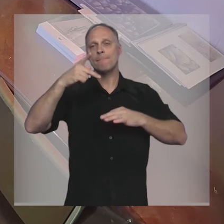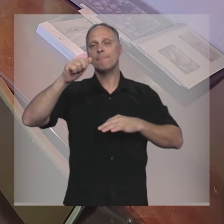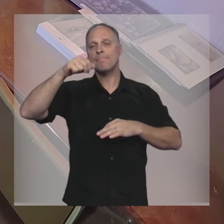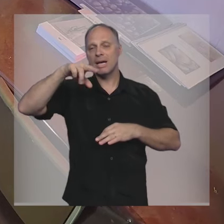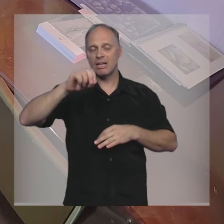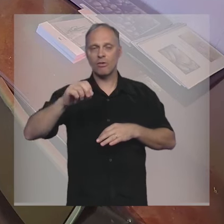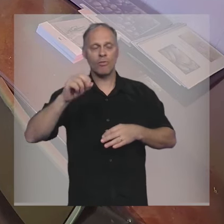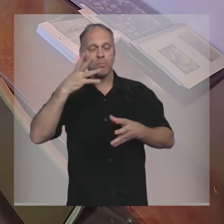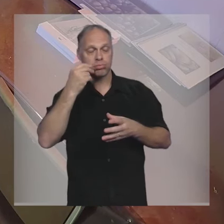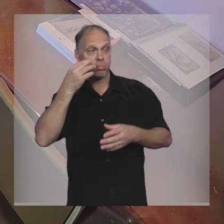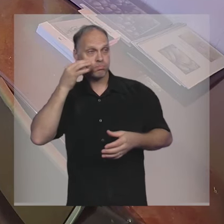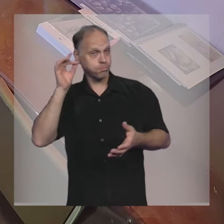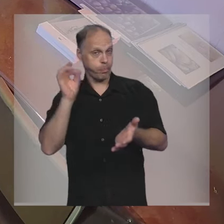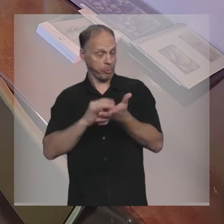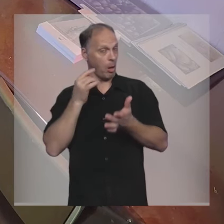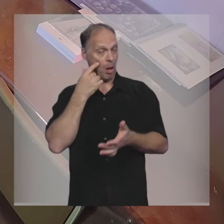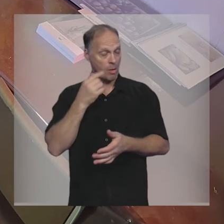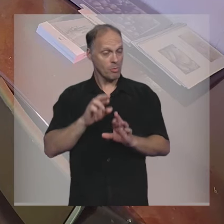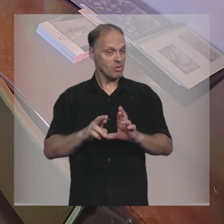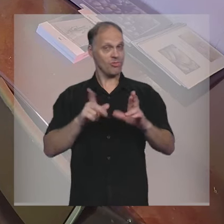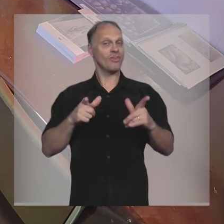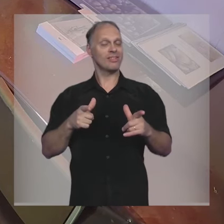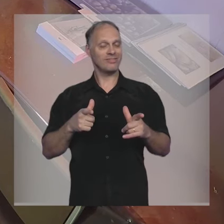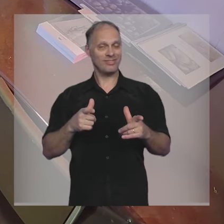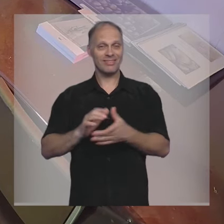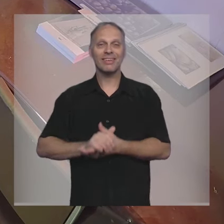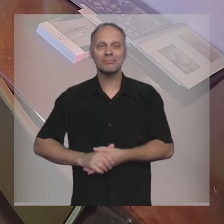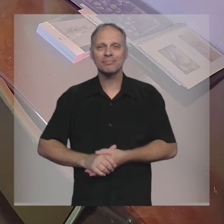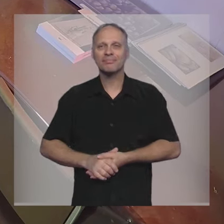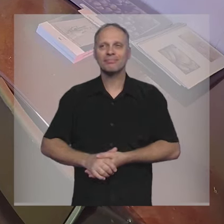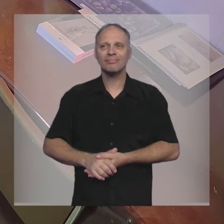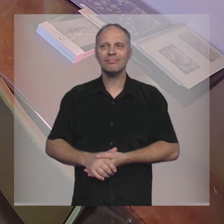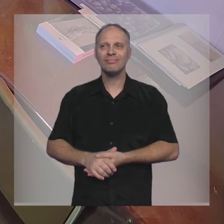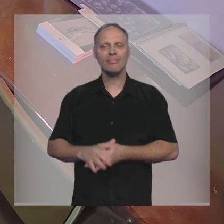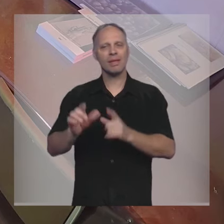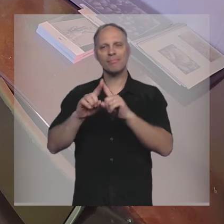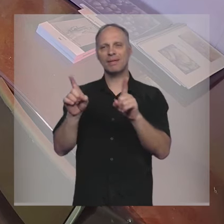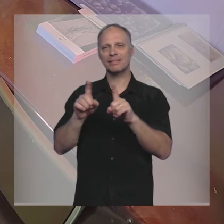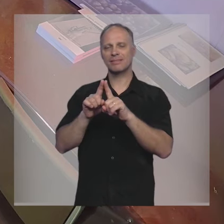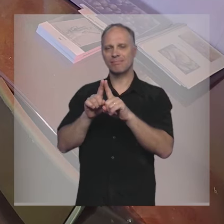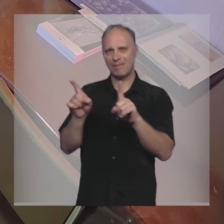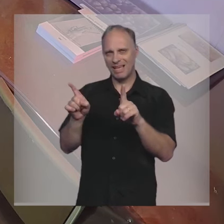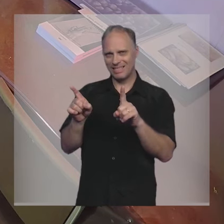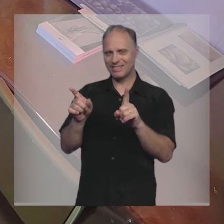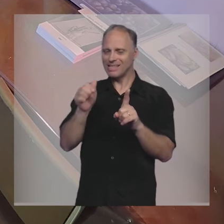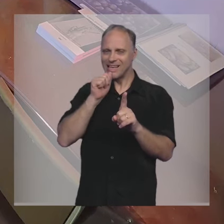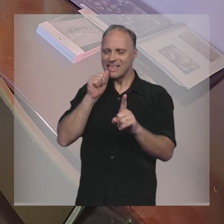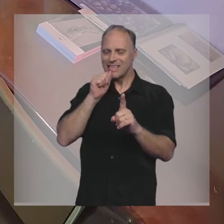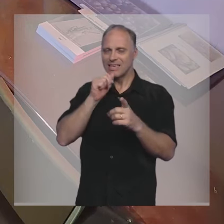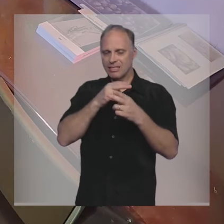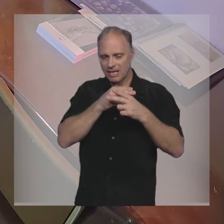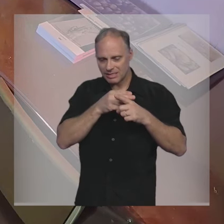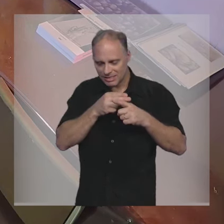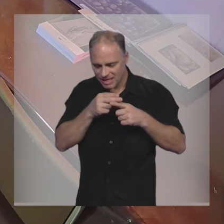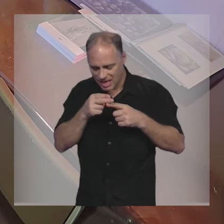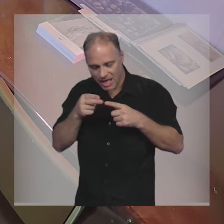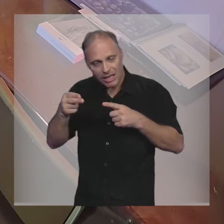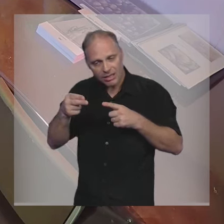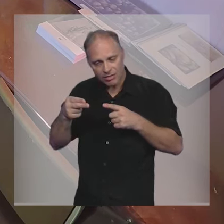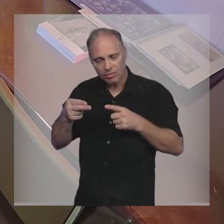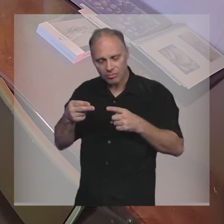coisa muito original, diferente, sabe? Mas assim, a partir de uma série eu